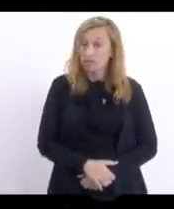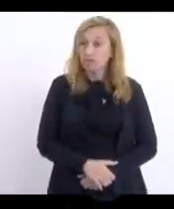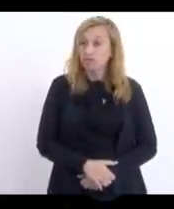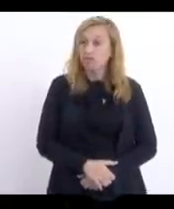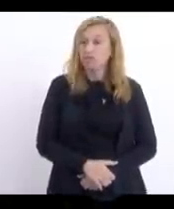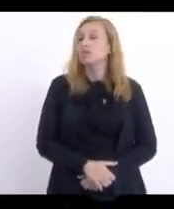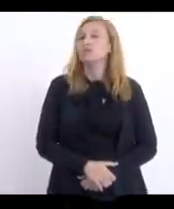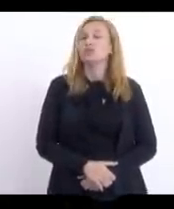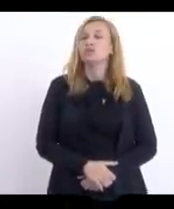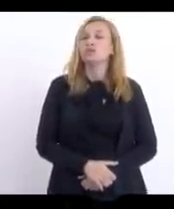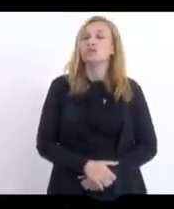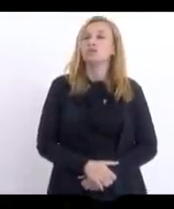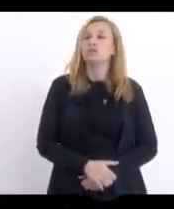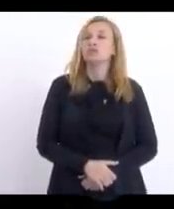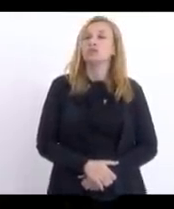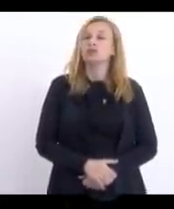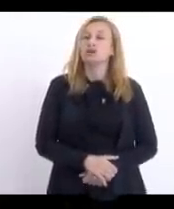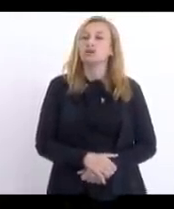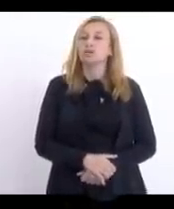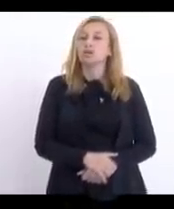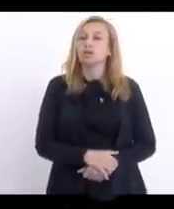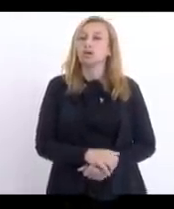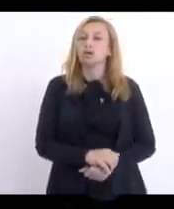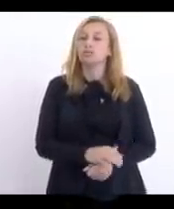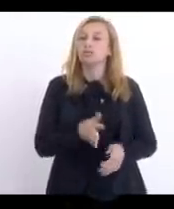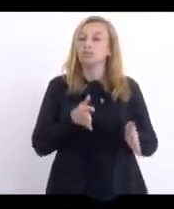por duas vezes prorrogou o prazo